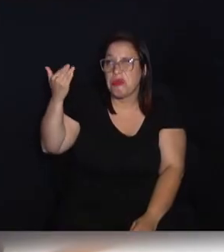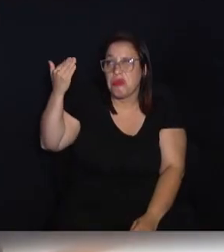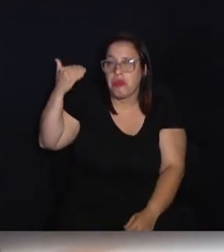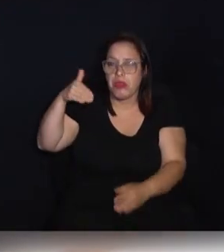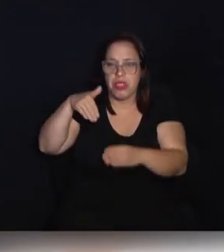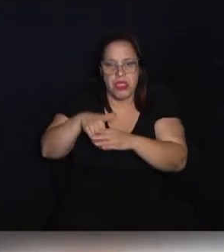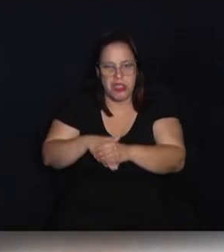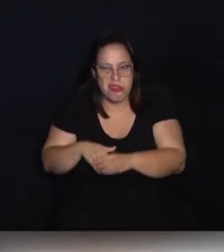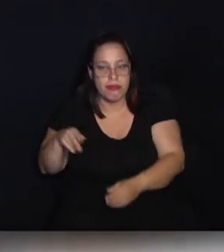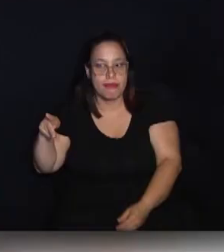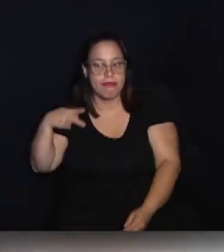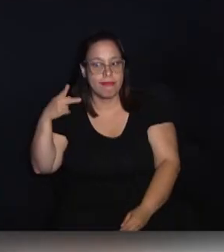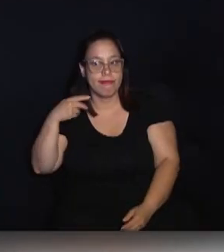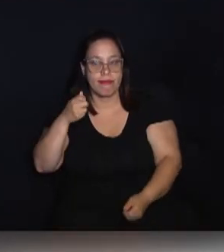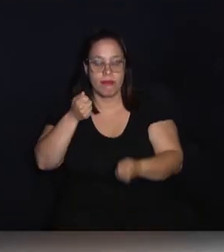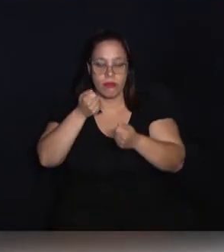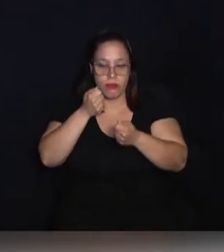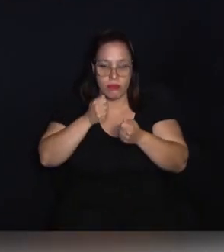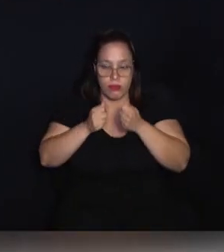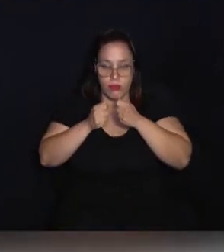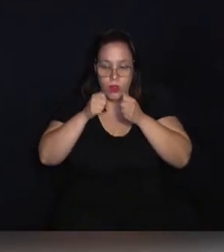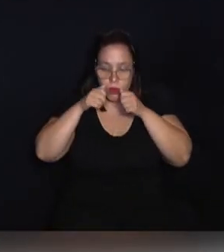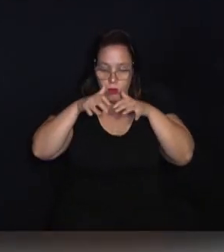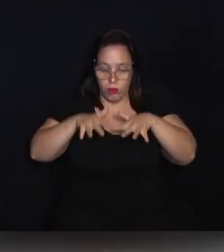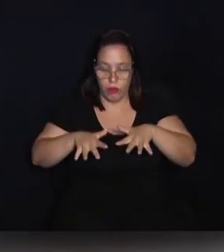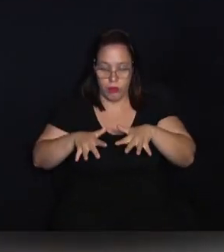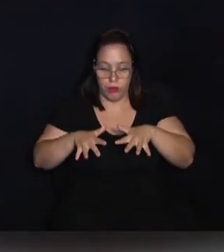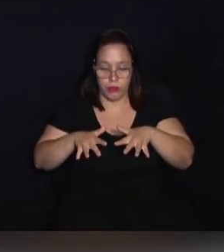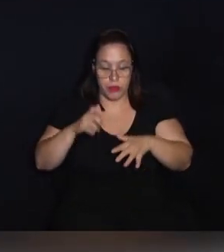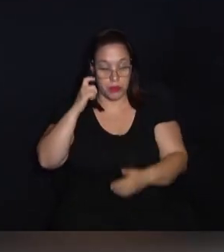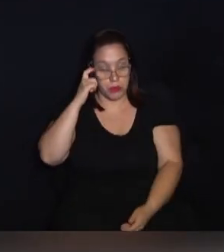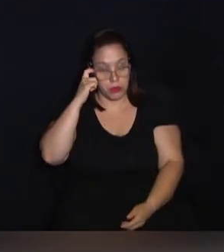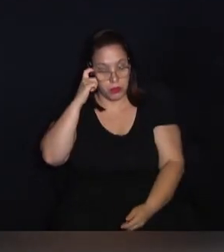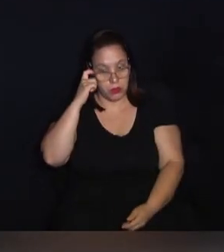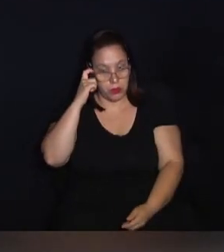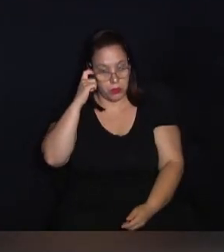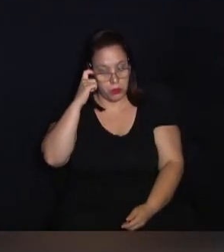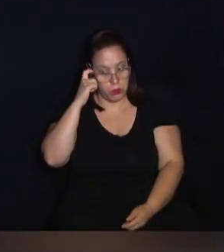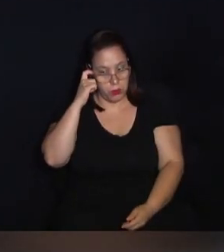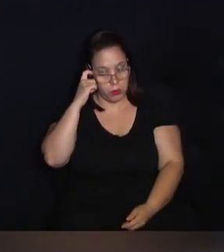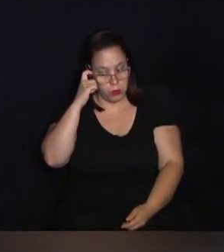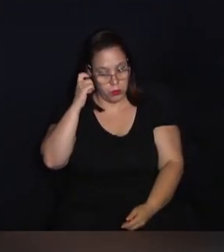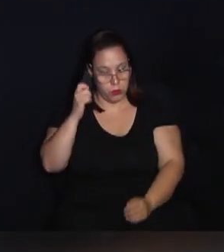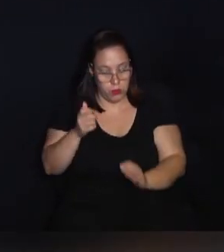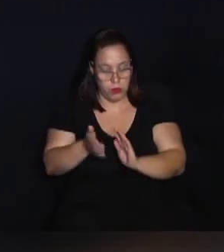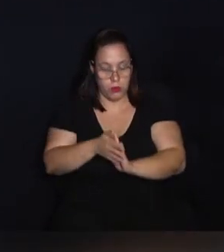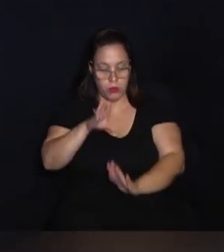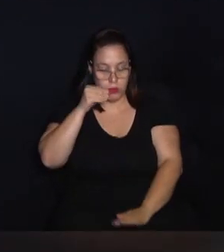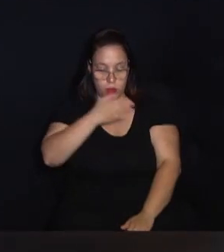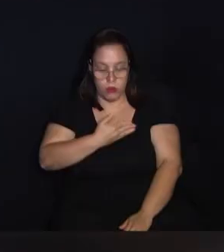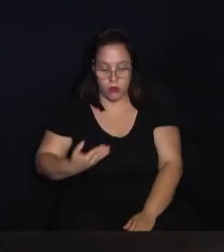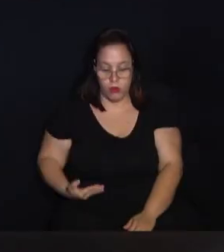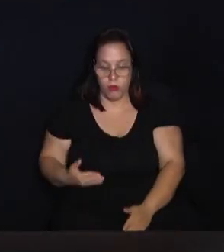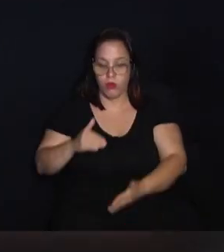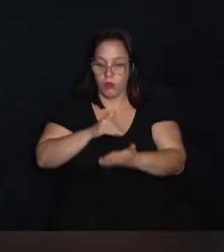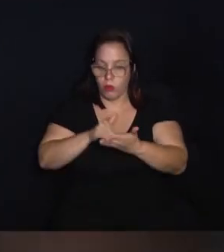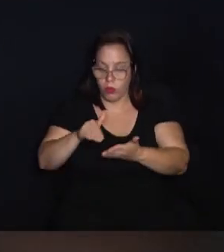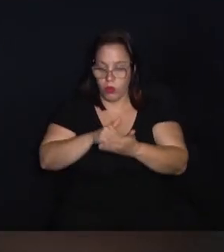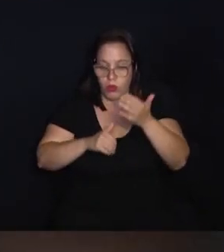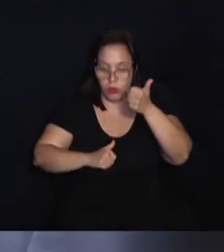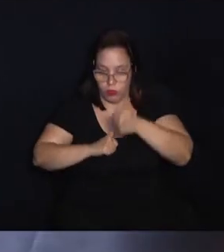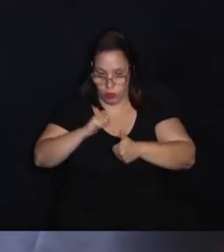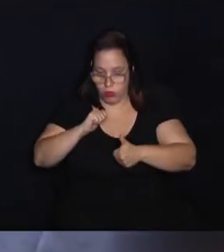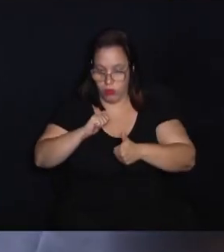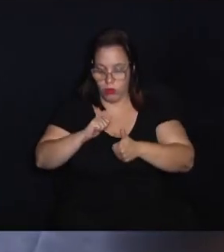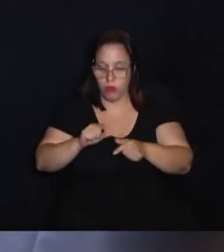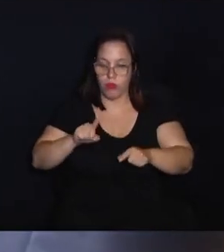vereador, foi assessor parlamentar na Câmara Municipal de Campinas e atuou como servidor público na Secretaria de Esportes